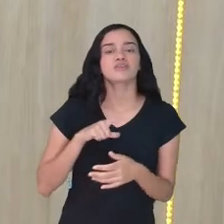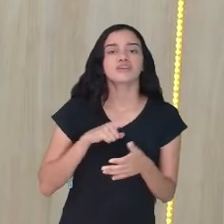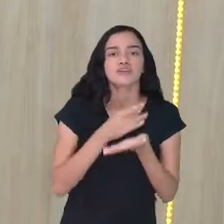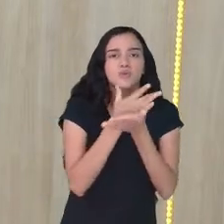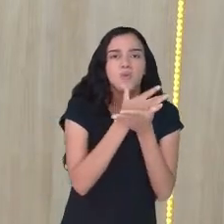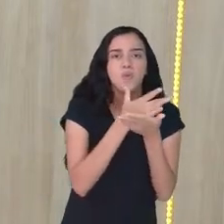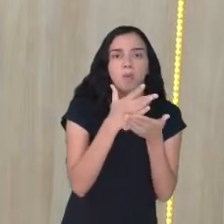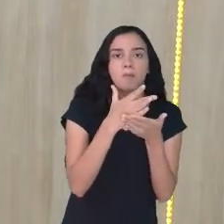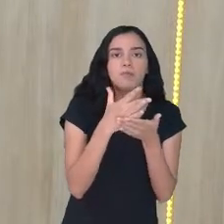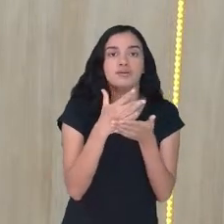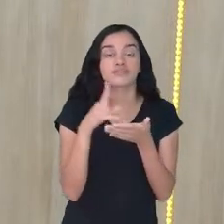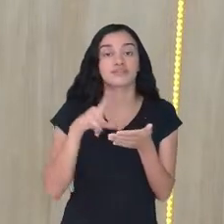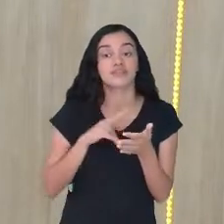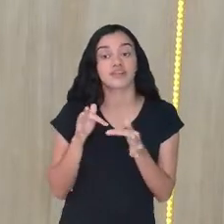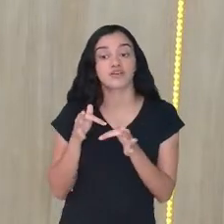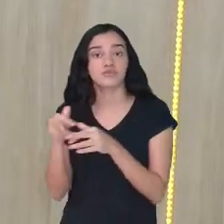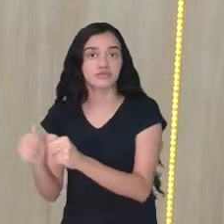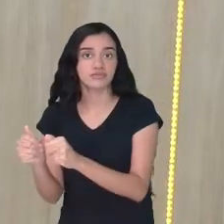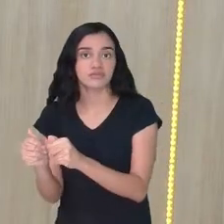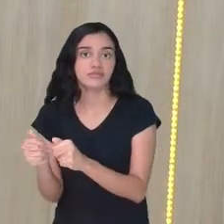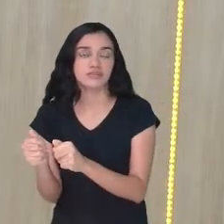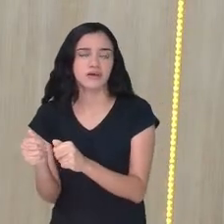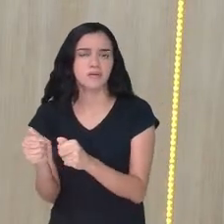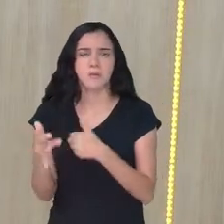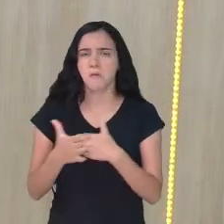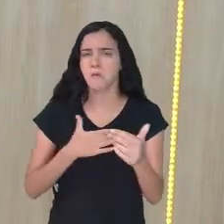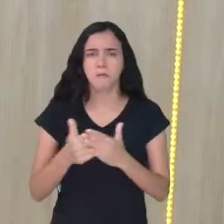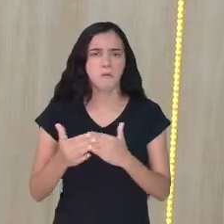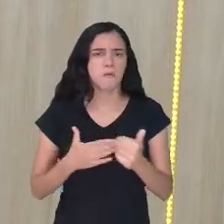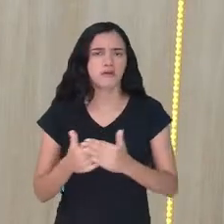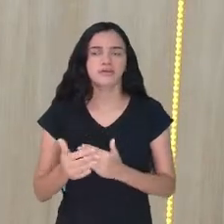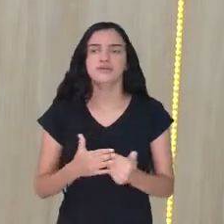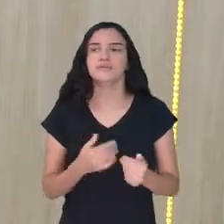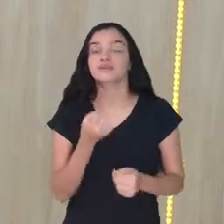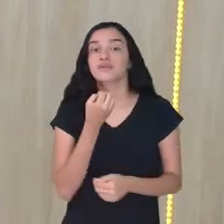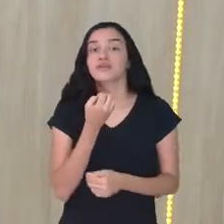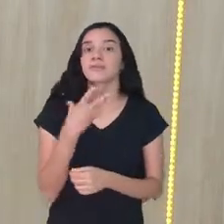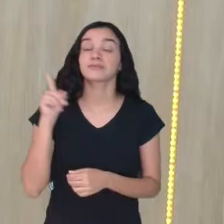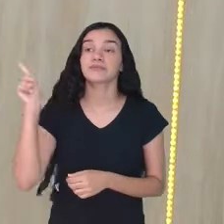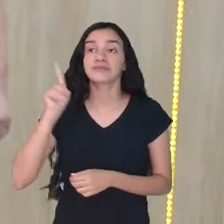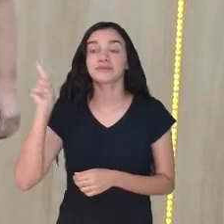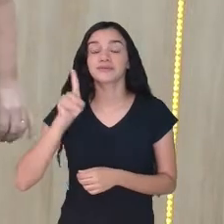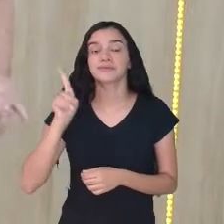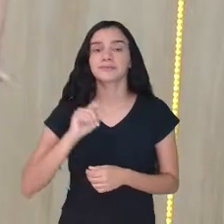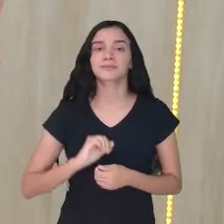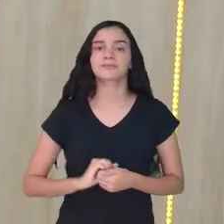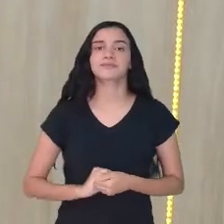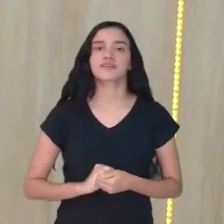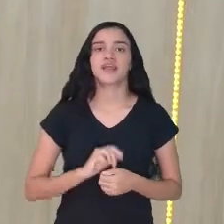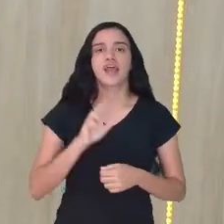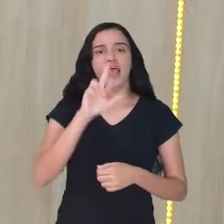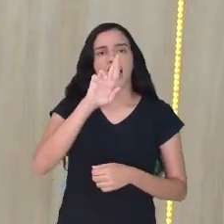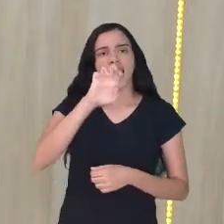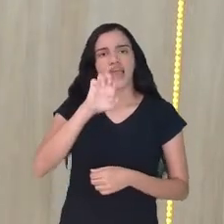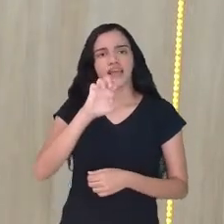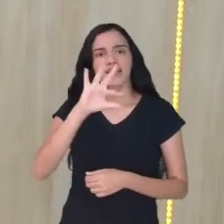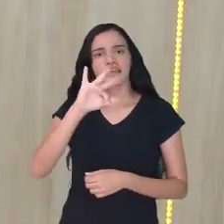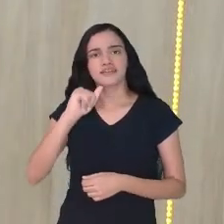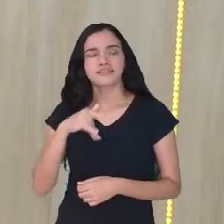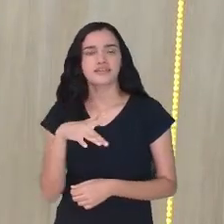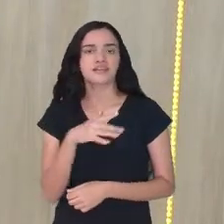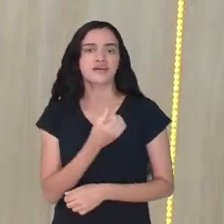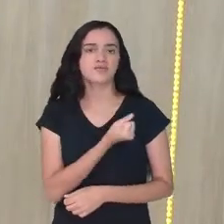início e tenho um final. Qualquer um. Bom, para que eu disse isso? reta